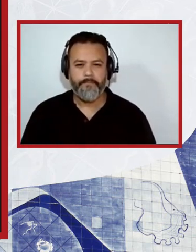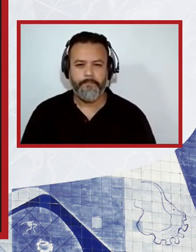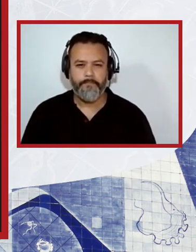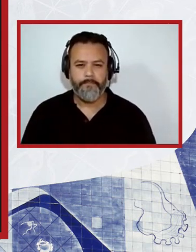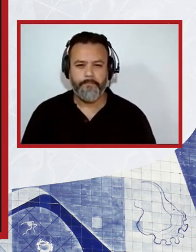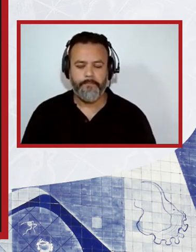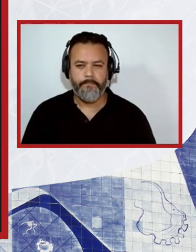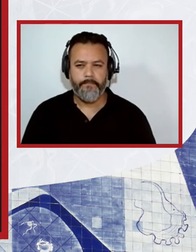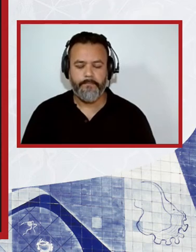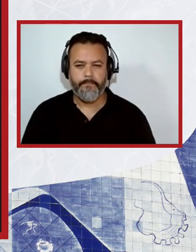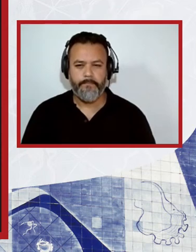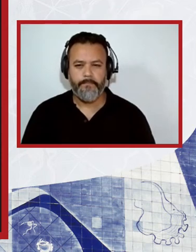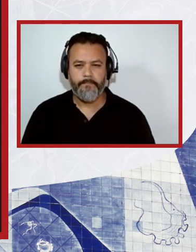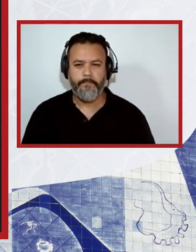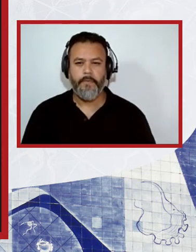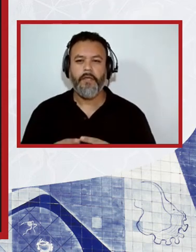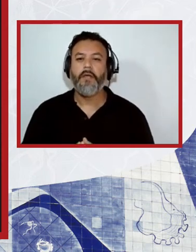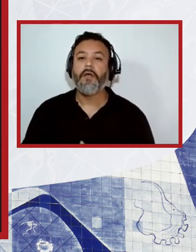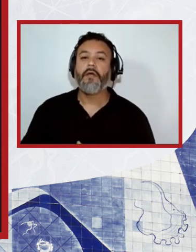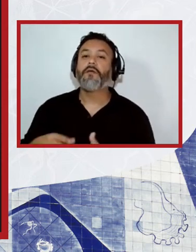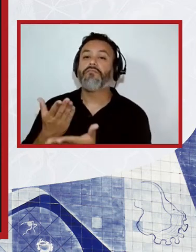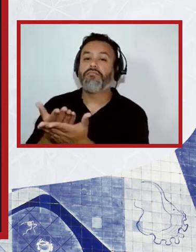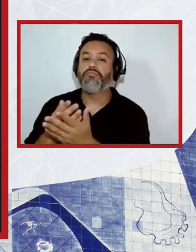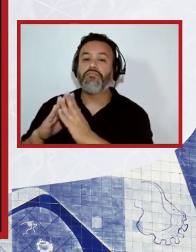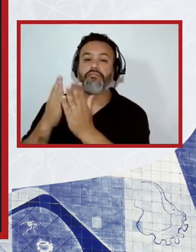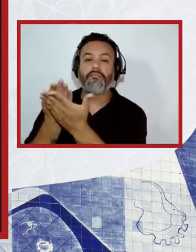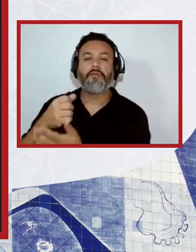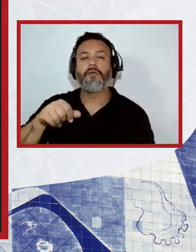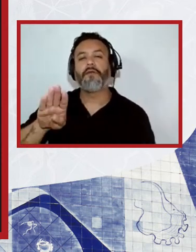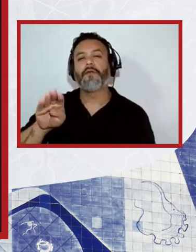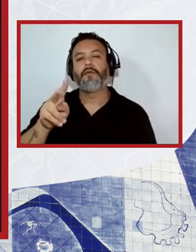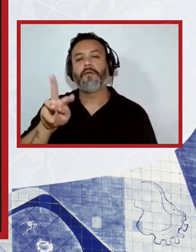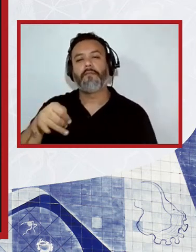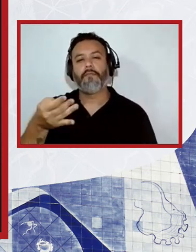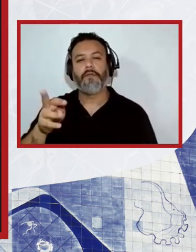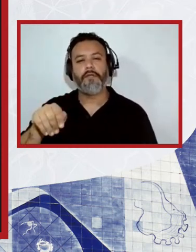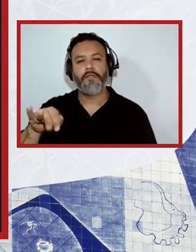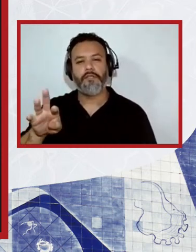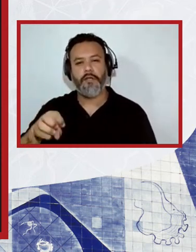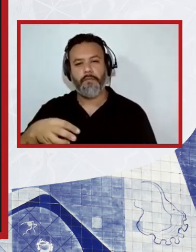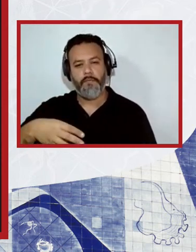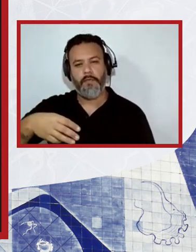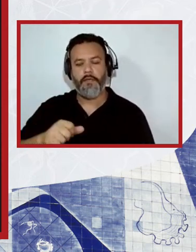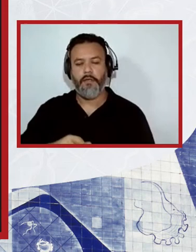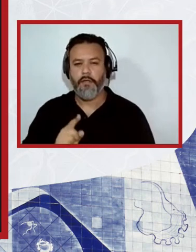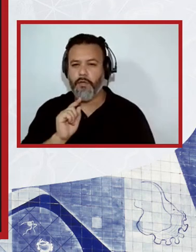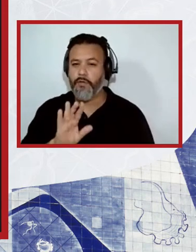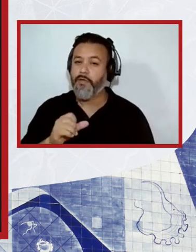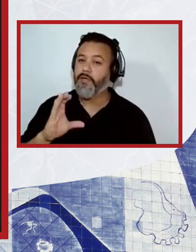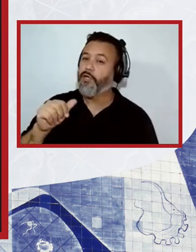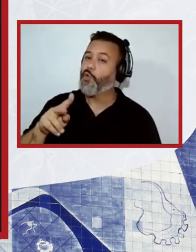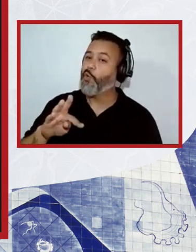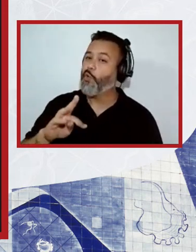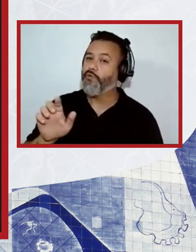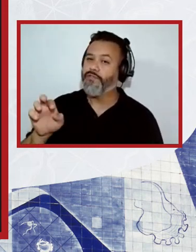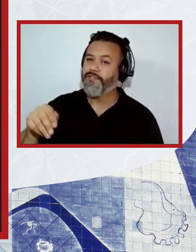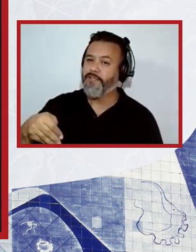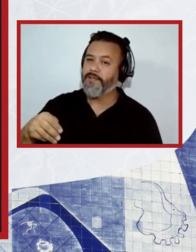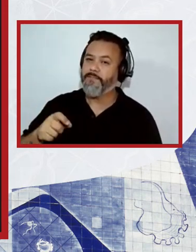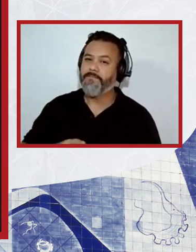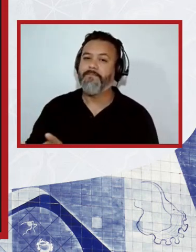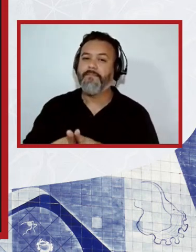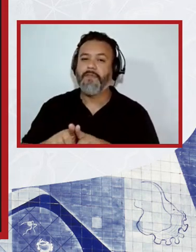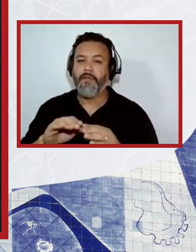Benjamin Constant, eu sou cega de nascença, praticamente. Estudei no Benjamin Constant, fui para o Colégio